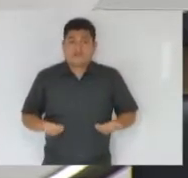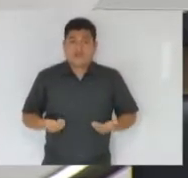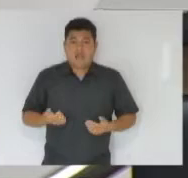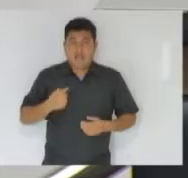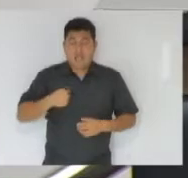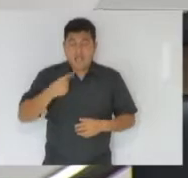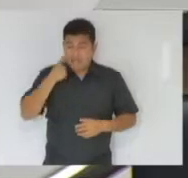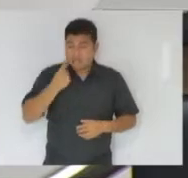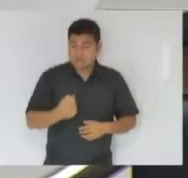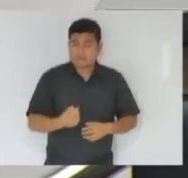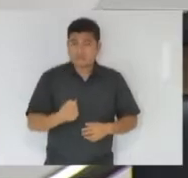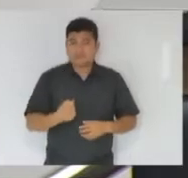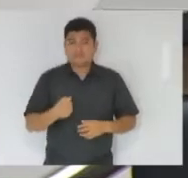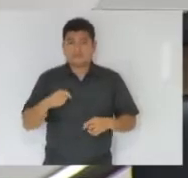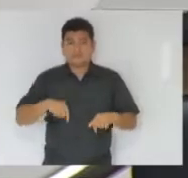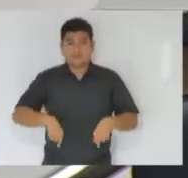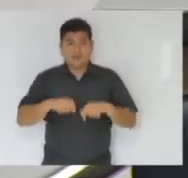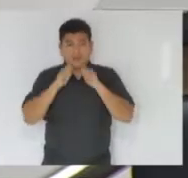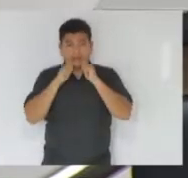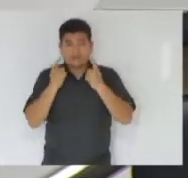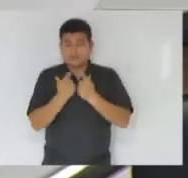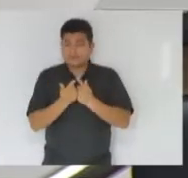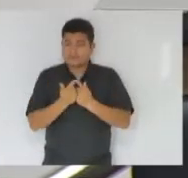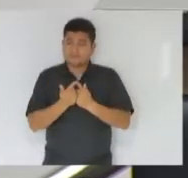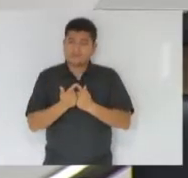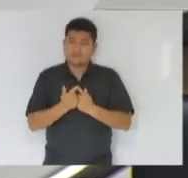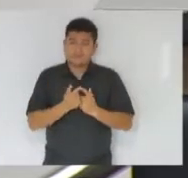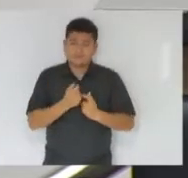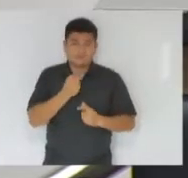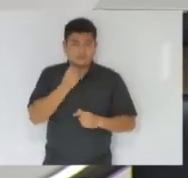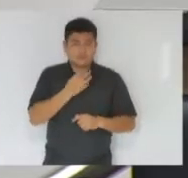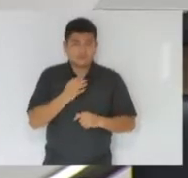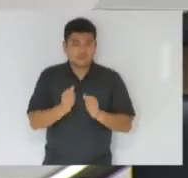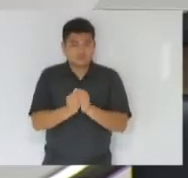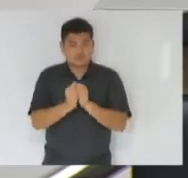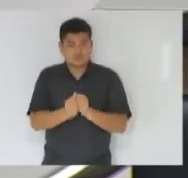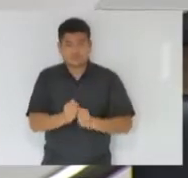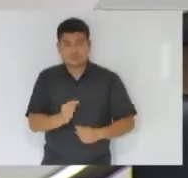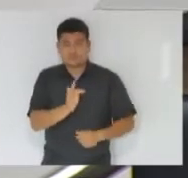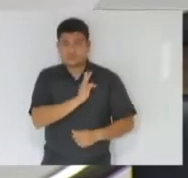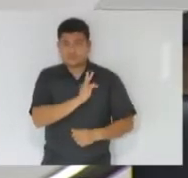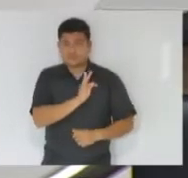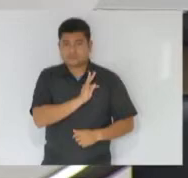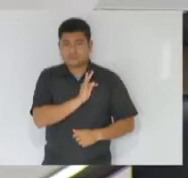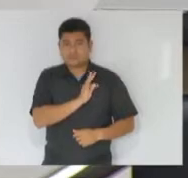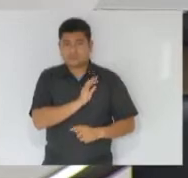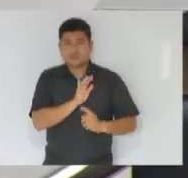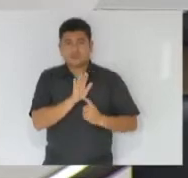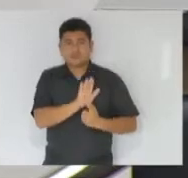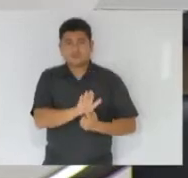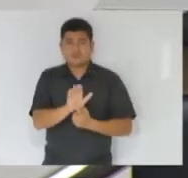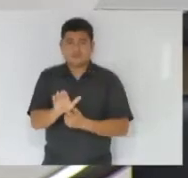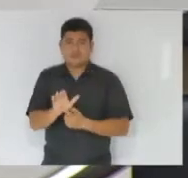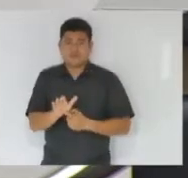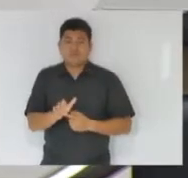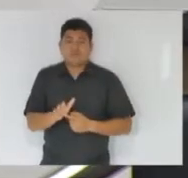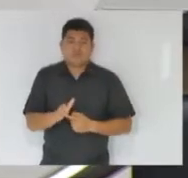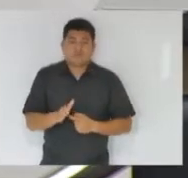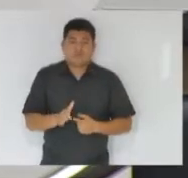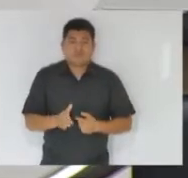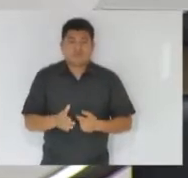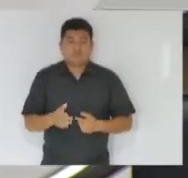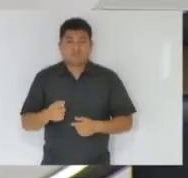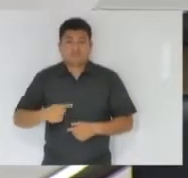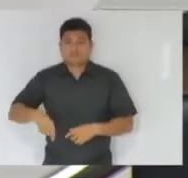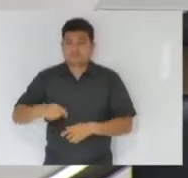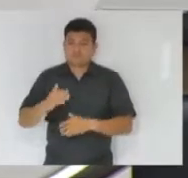aqui a Assembleia, de forma muito carinhosa, com a sua equipe técnica, apresentou os locais onde nós atuamos,